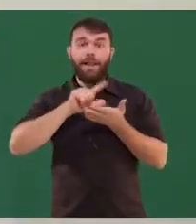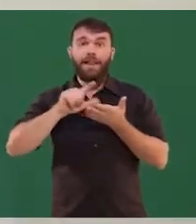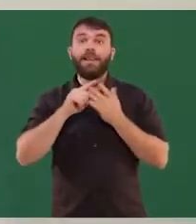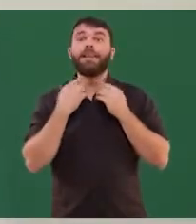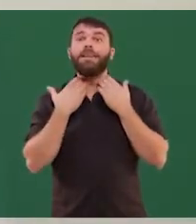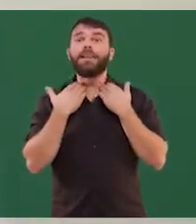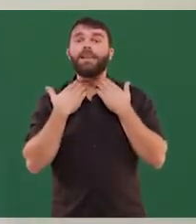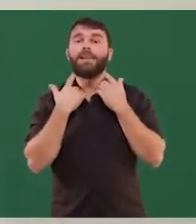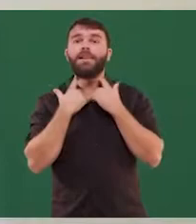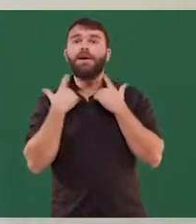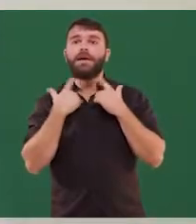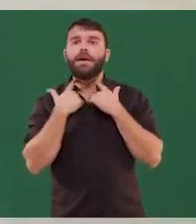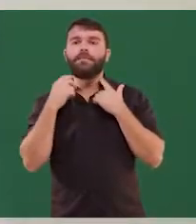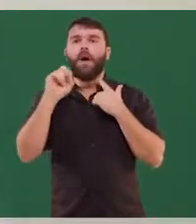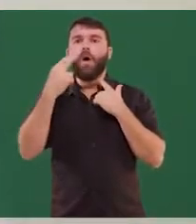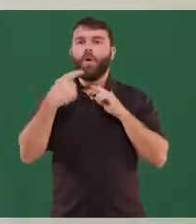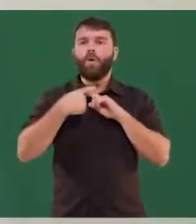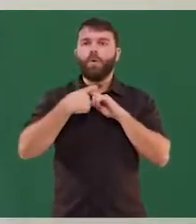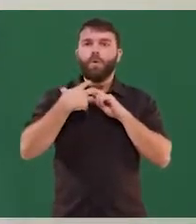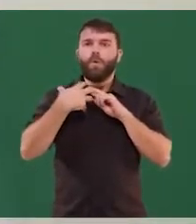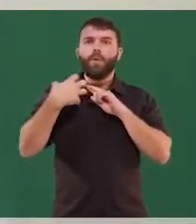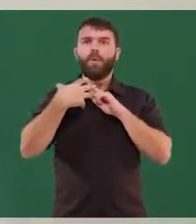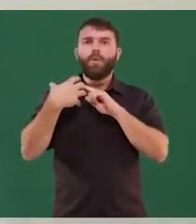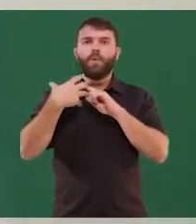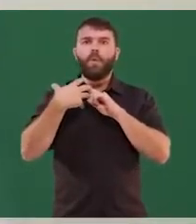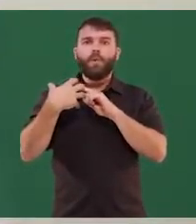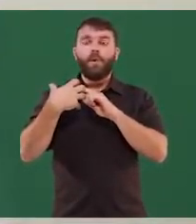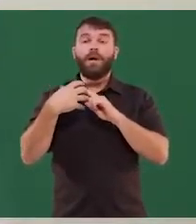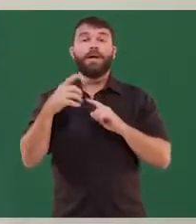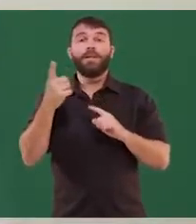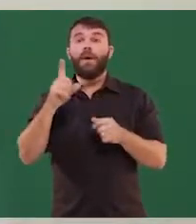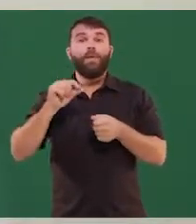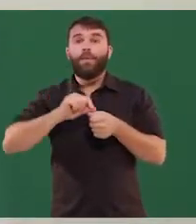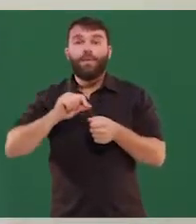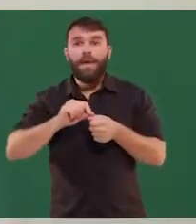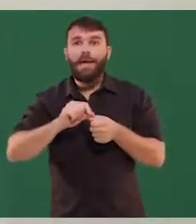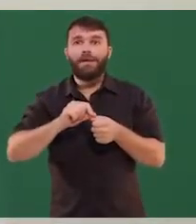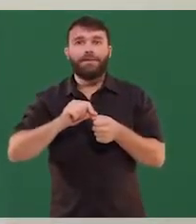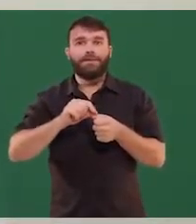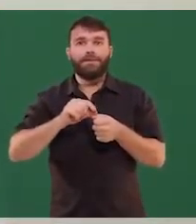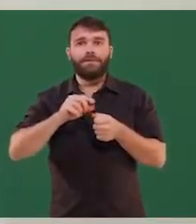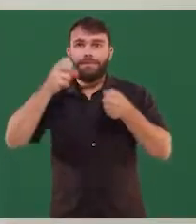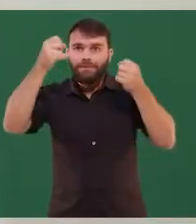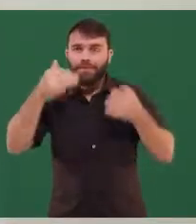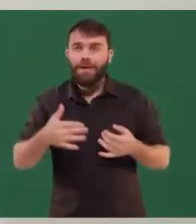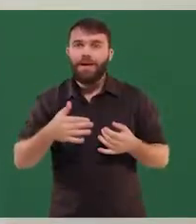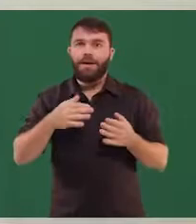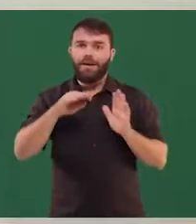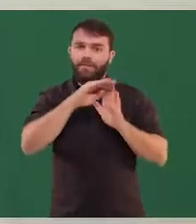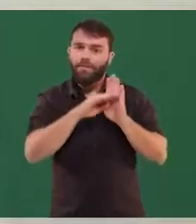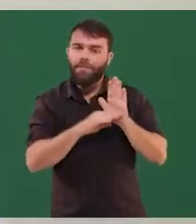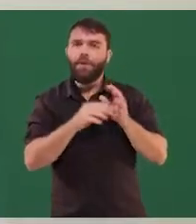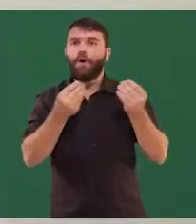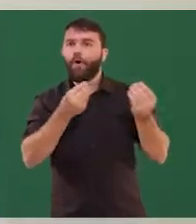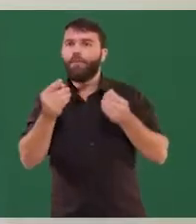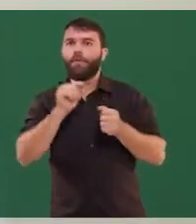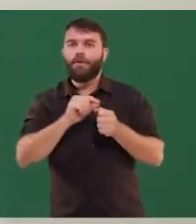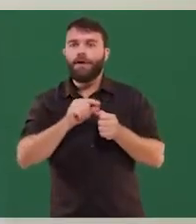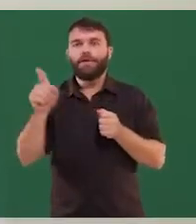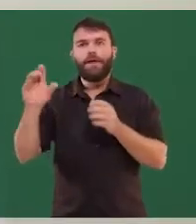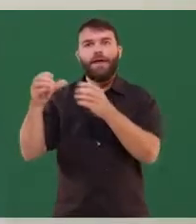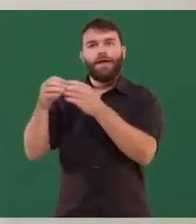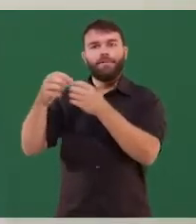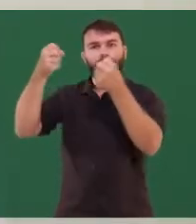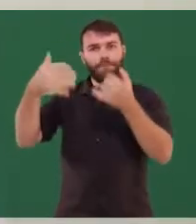pode ocorrer caso a limpeza da pele peristoma e a aspiração da cânula de traqueostomia não sejam realizadas conforme as